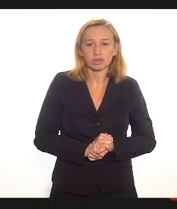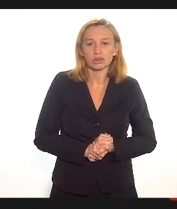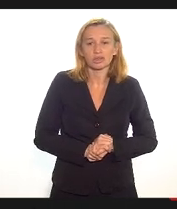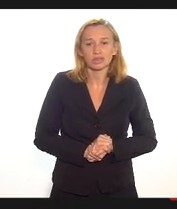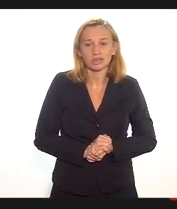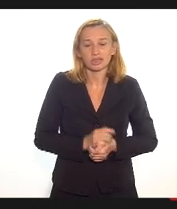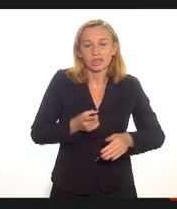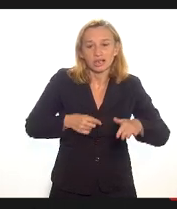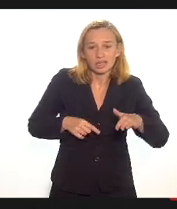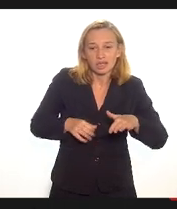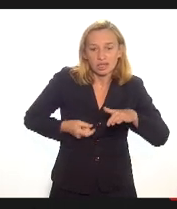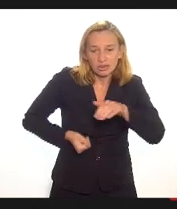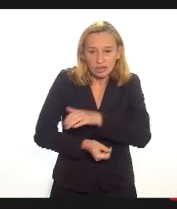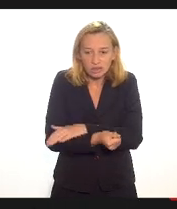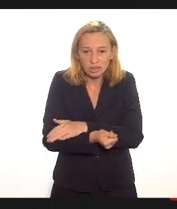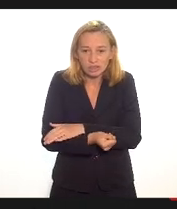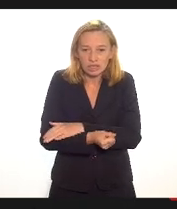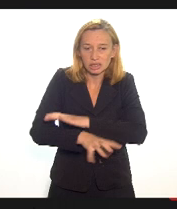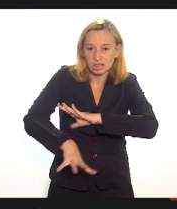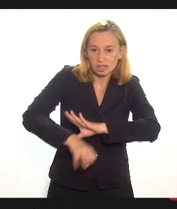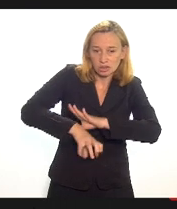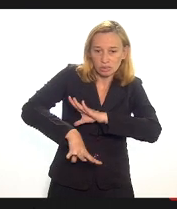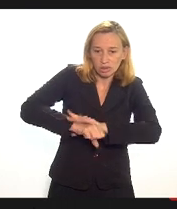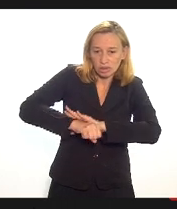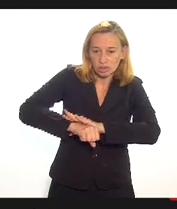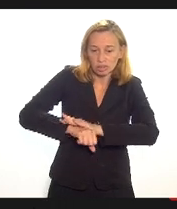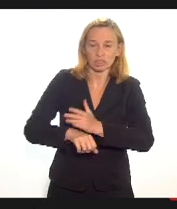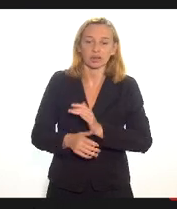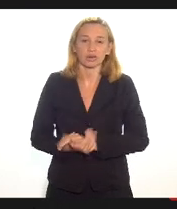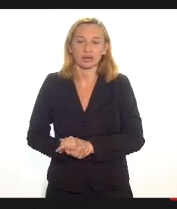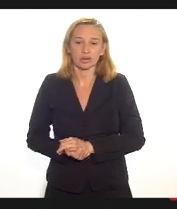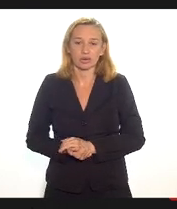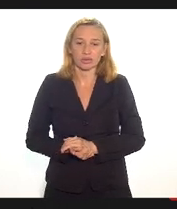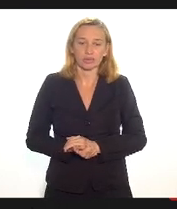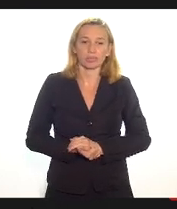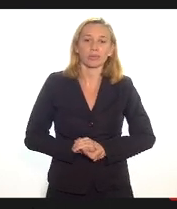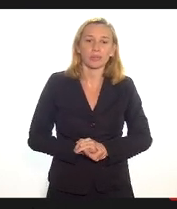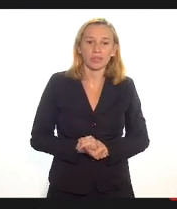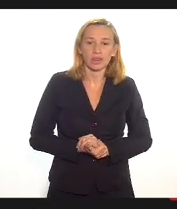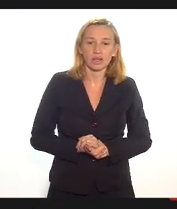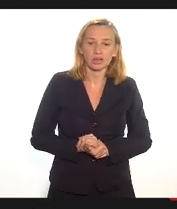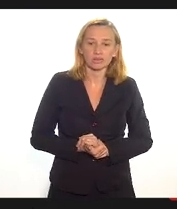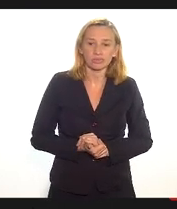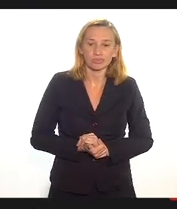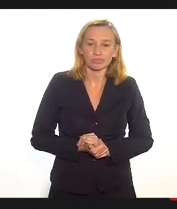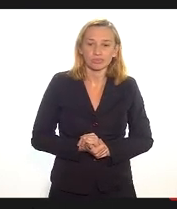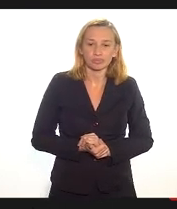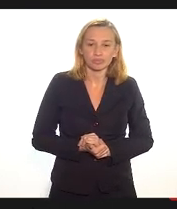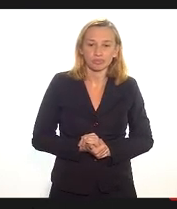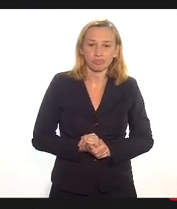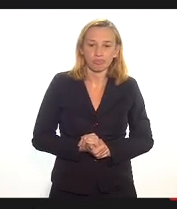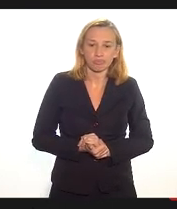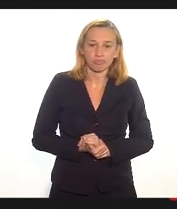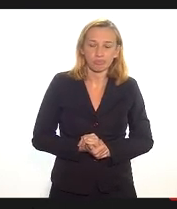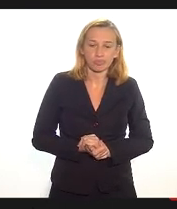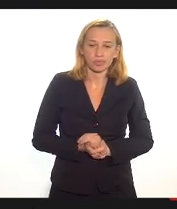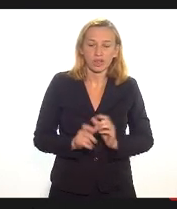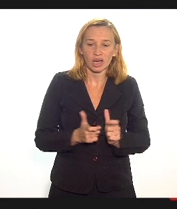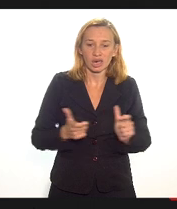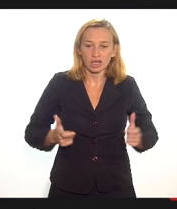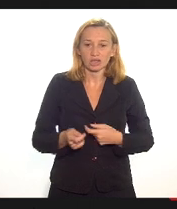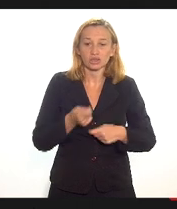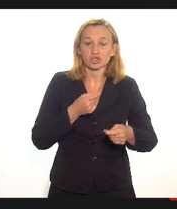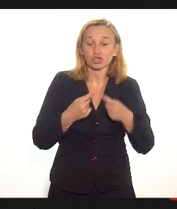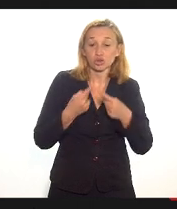na exploração, os custos operacionais, depreciação e tributo previsto na legislação em vigor. A grande discussão